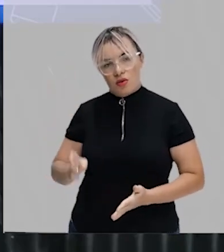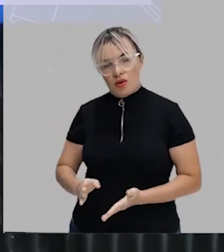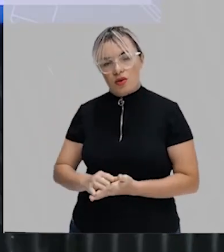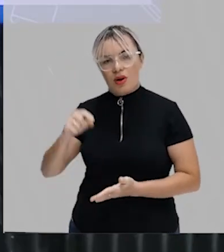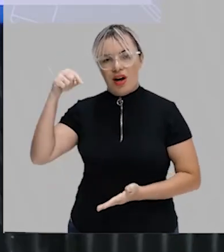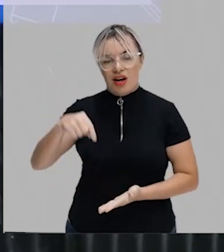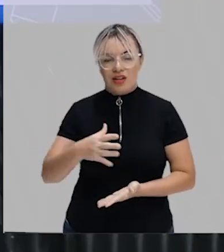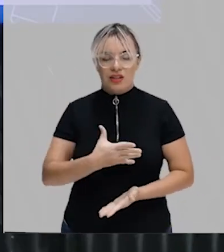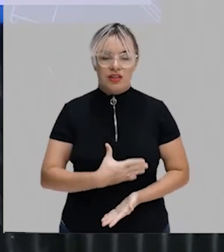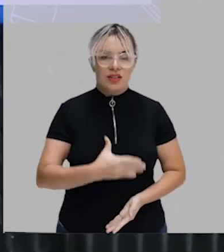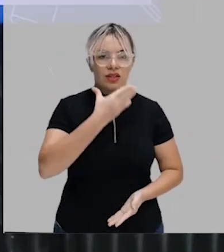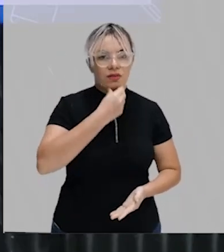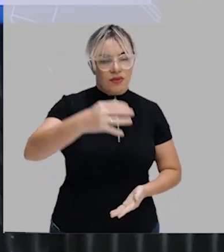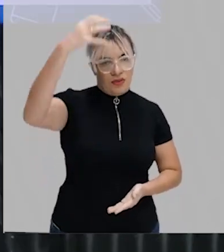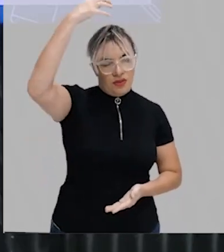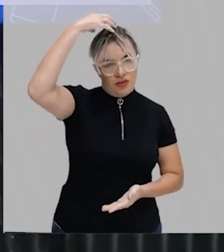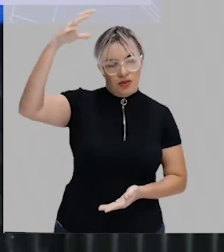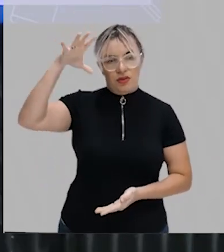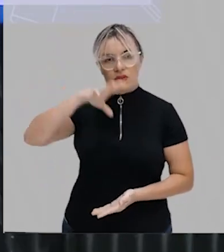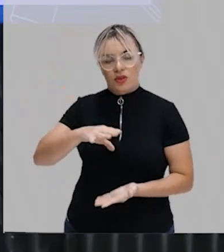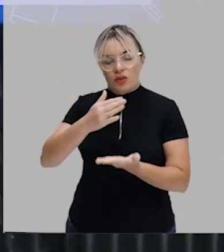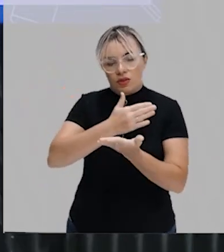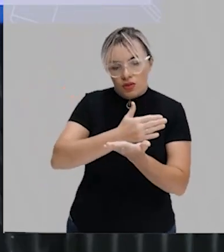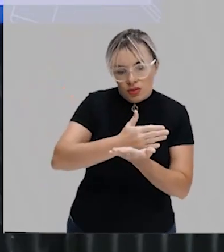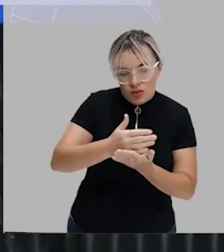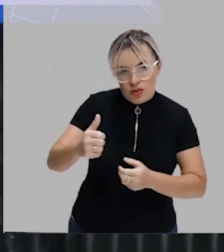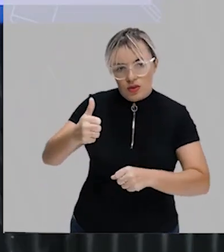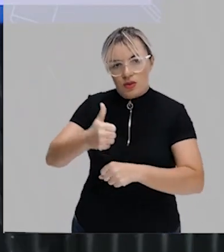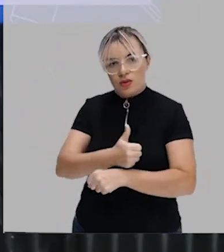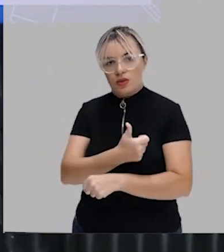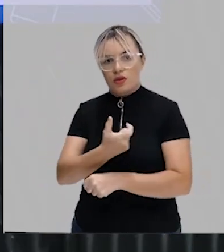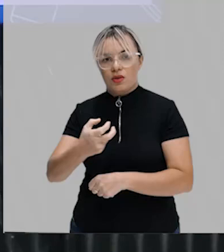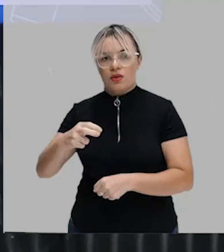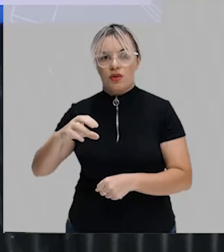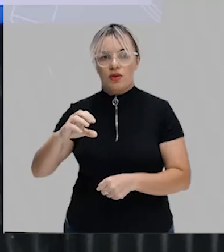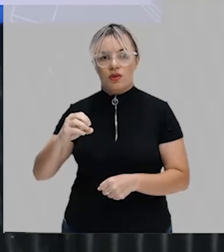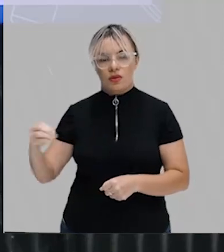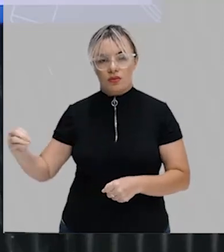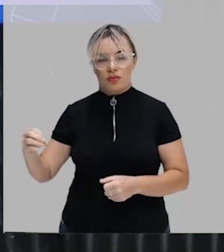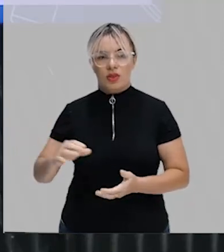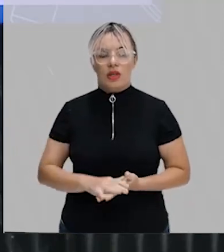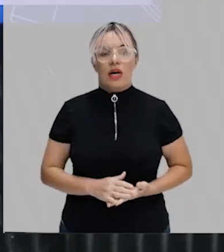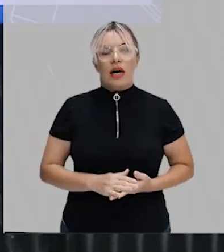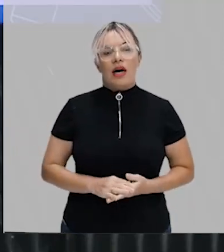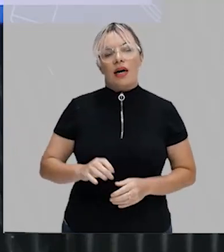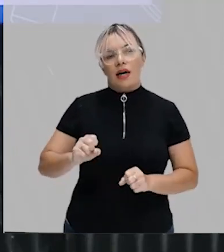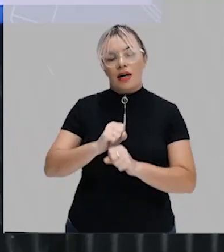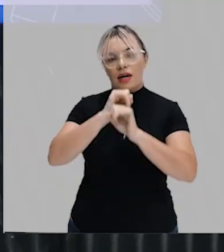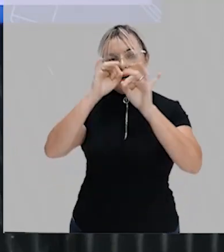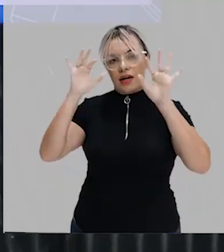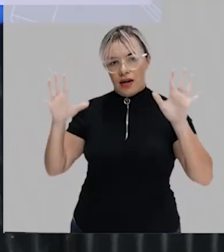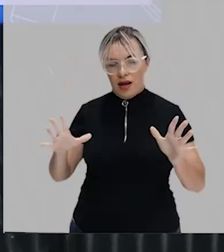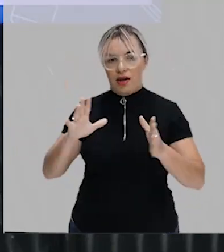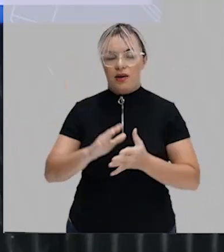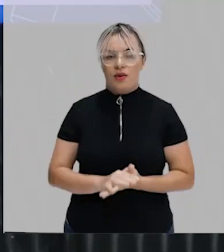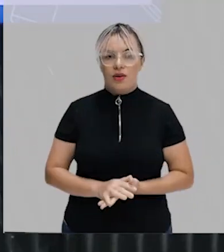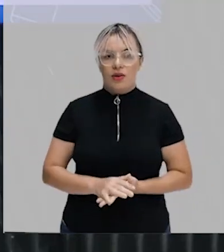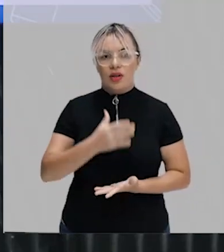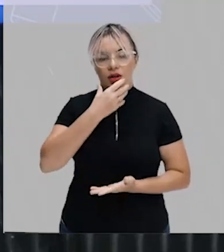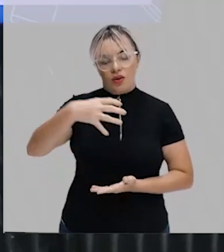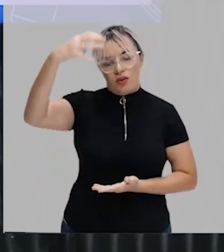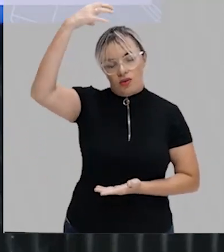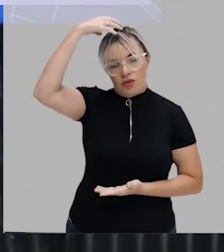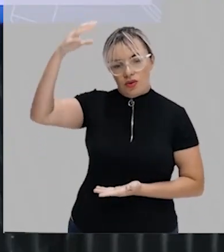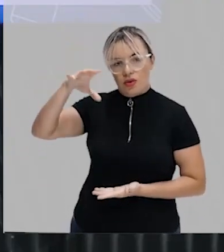essa ocupação efetiva a partir de 1530 no Brasil. É evidente que Portugal, no momento que